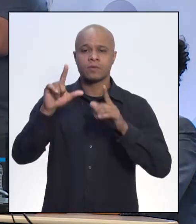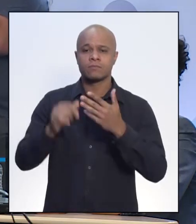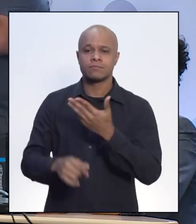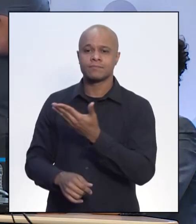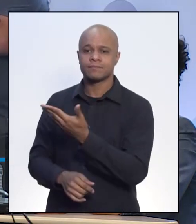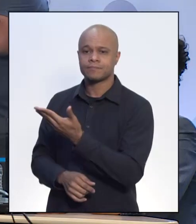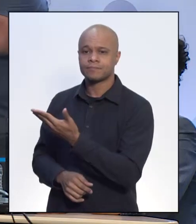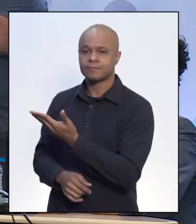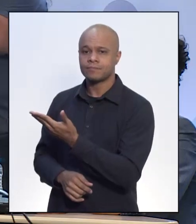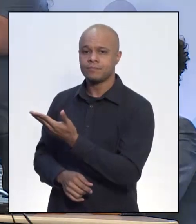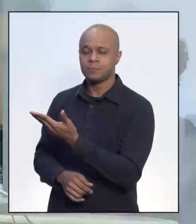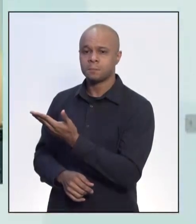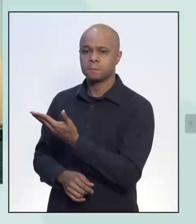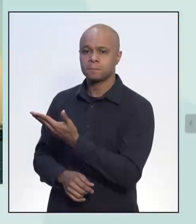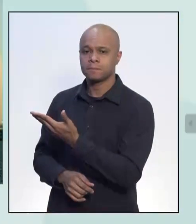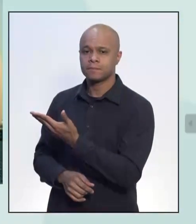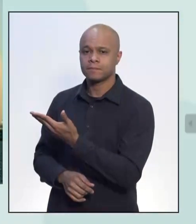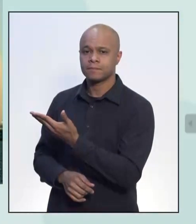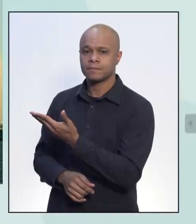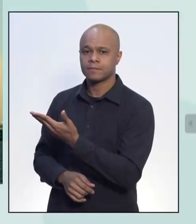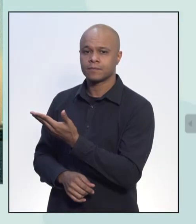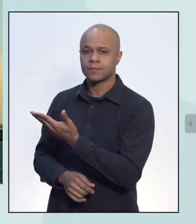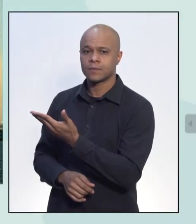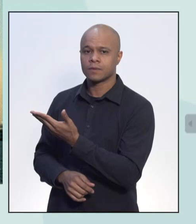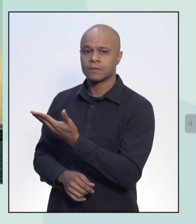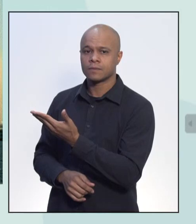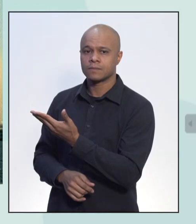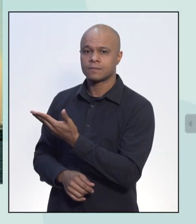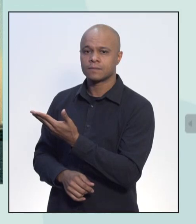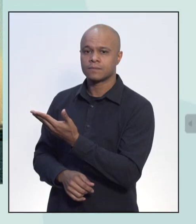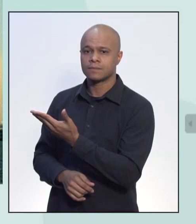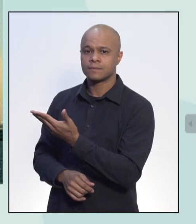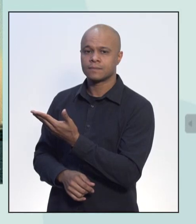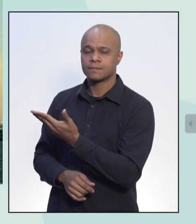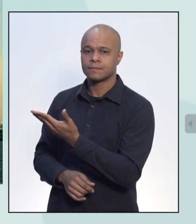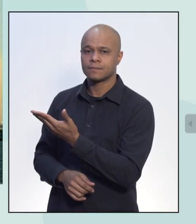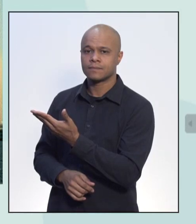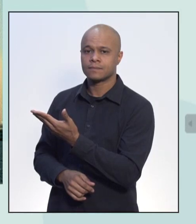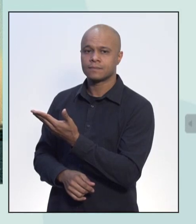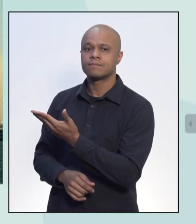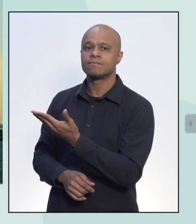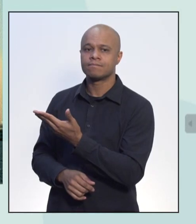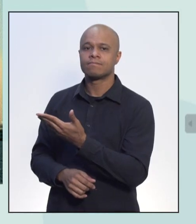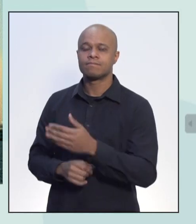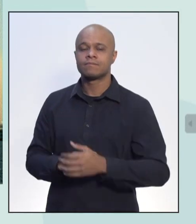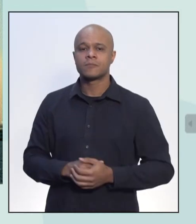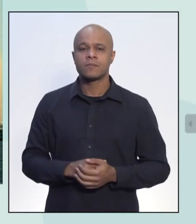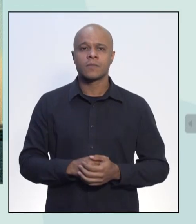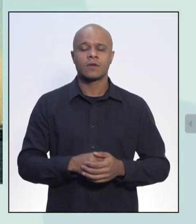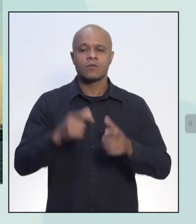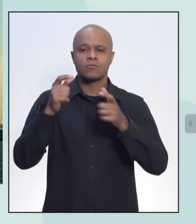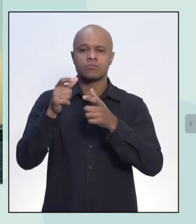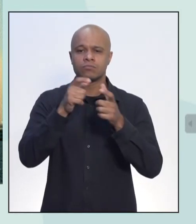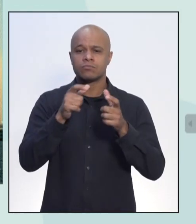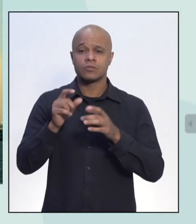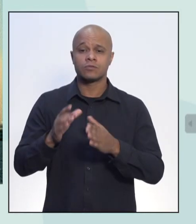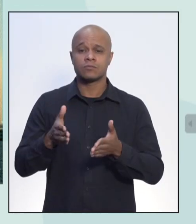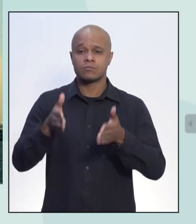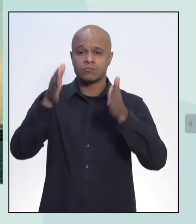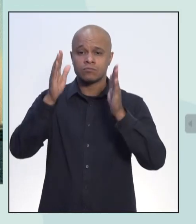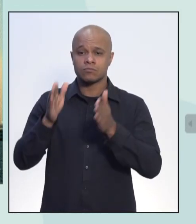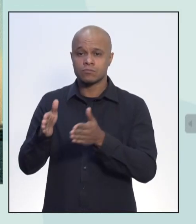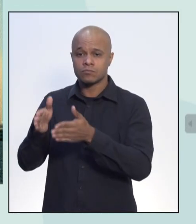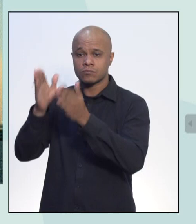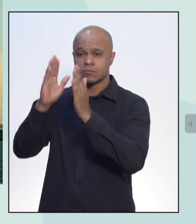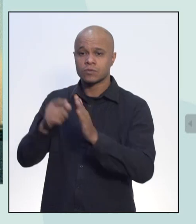imagem para vocês de uma fotografia panorâmica, né, do Lower Manhattan, né, e aí o destaque das duas torres gêmeas em